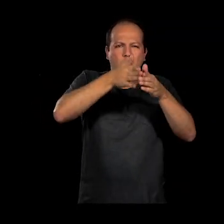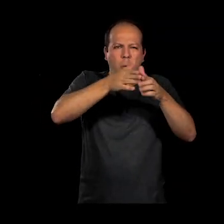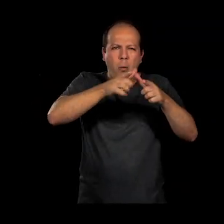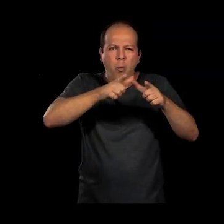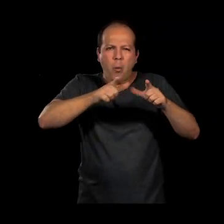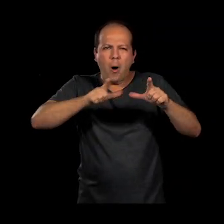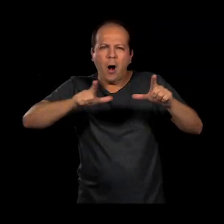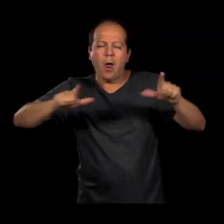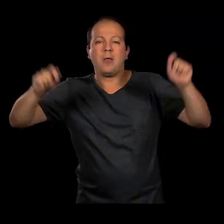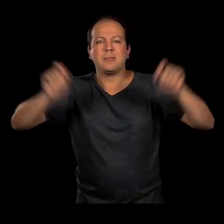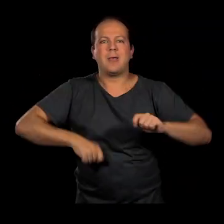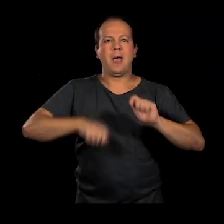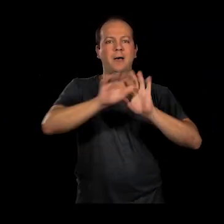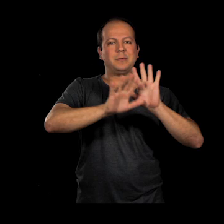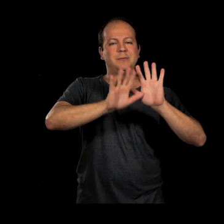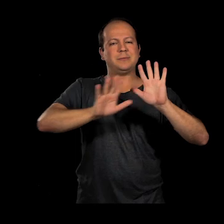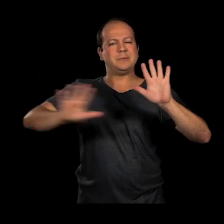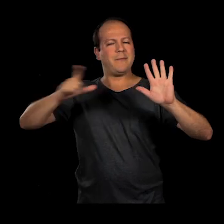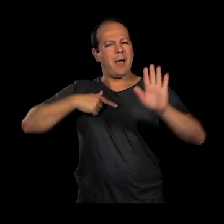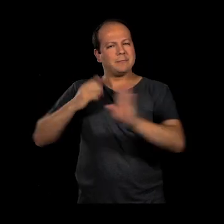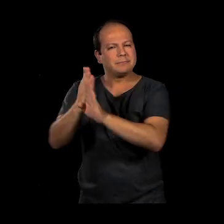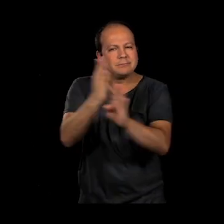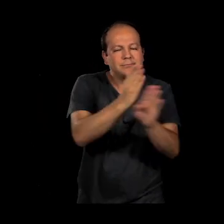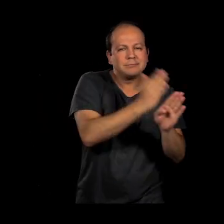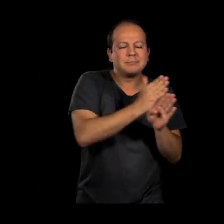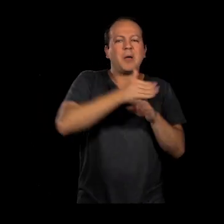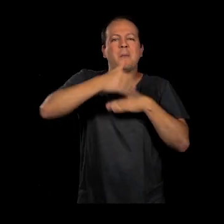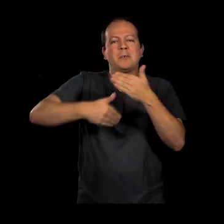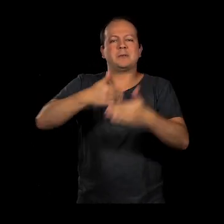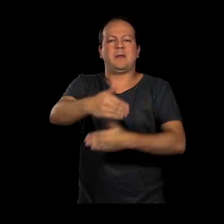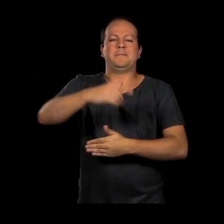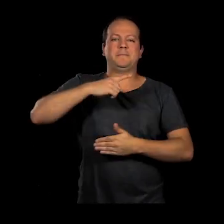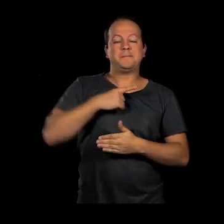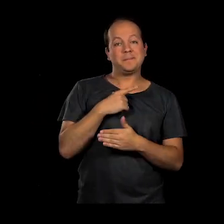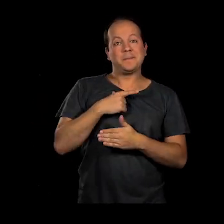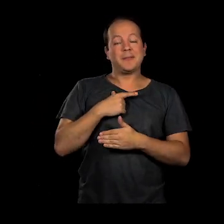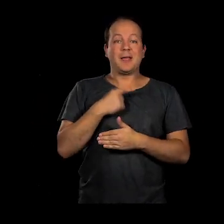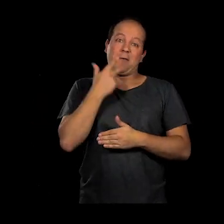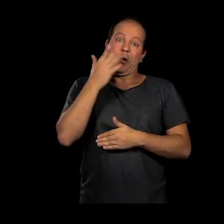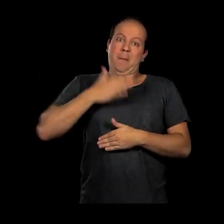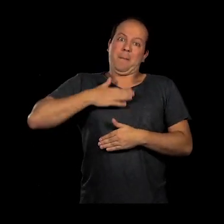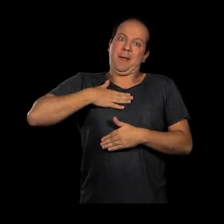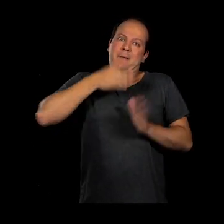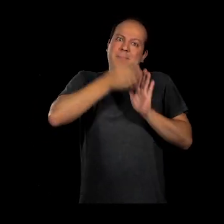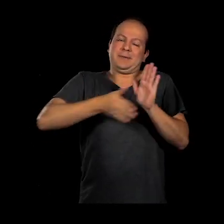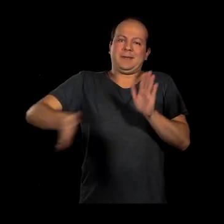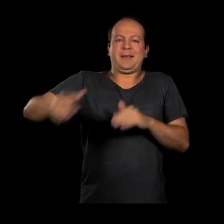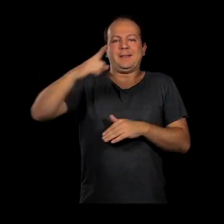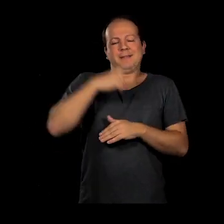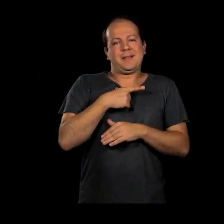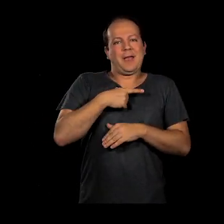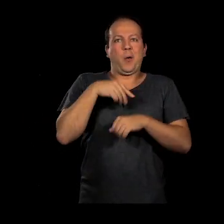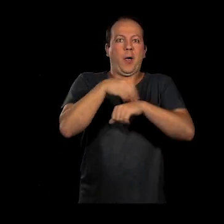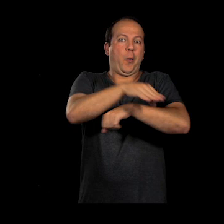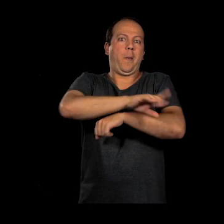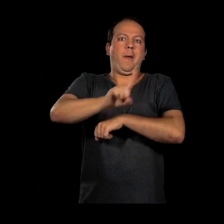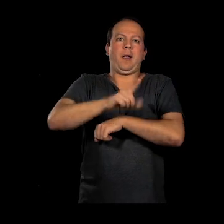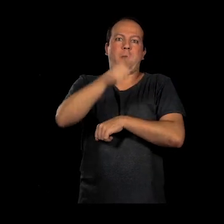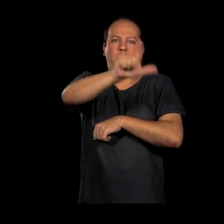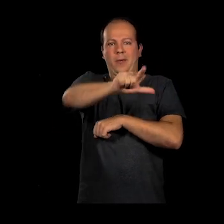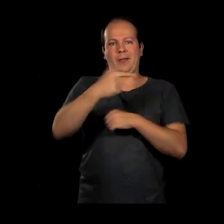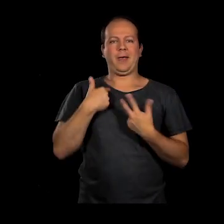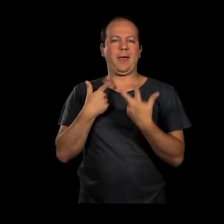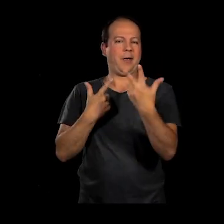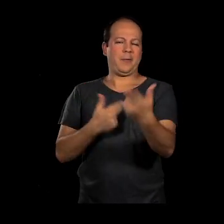vai ganhando corpo, assim. E você vai descobrindo, assim, é um processo... É o meu processo, na verdade. Não recomendo muito, não, assim,